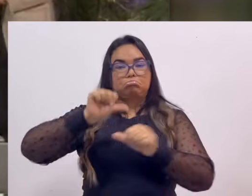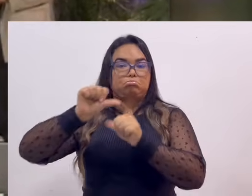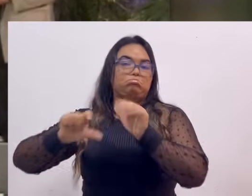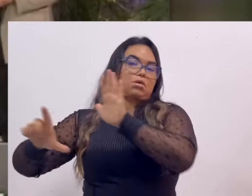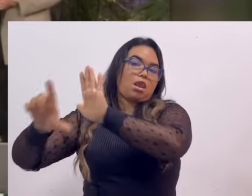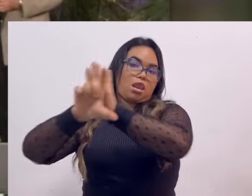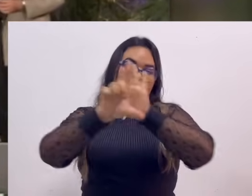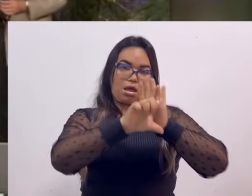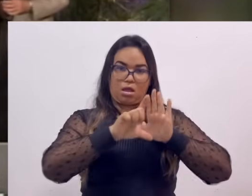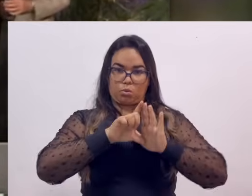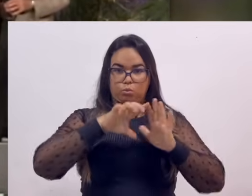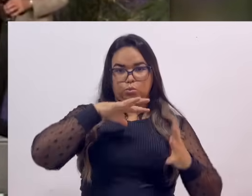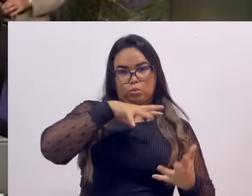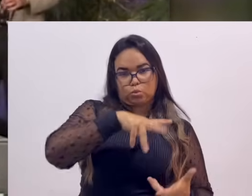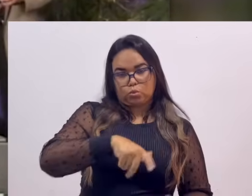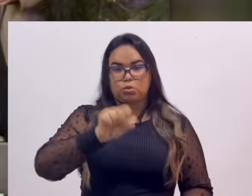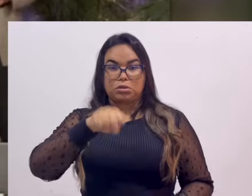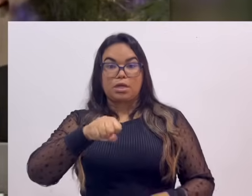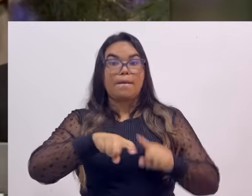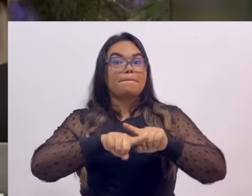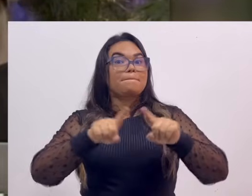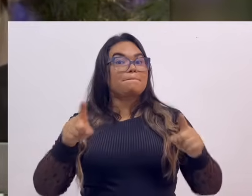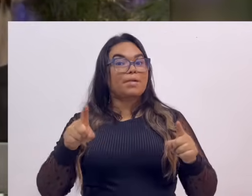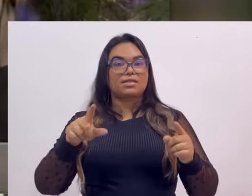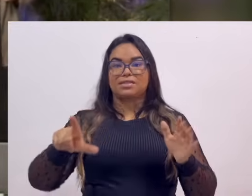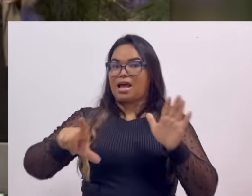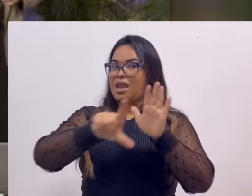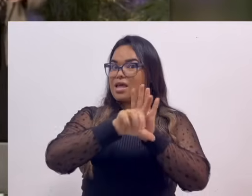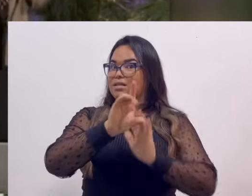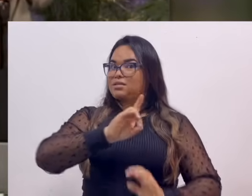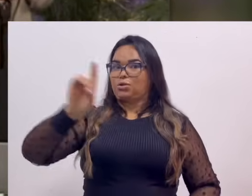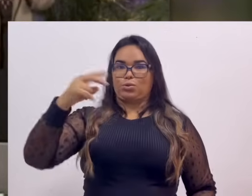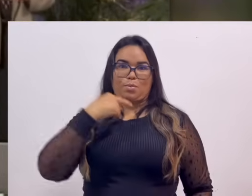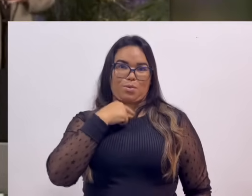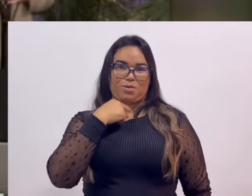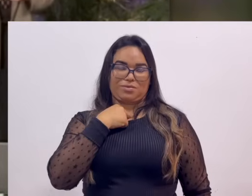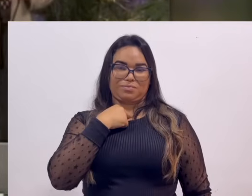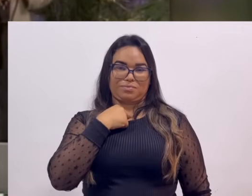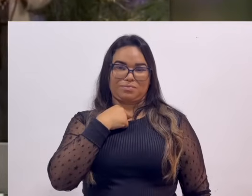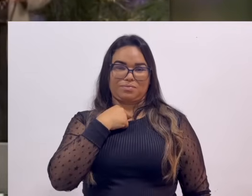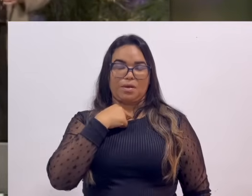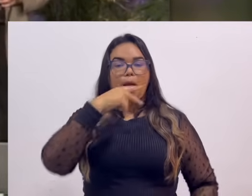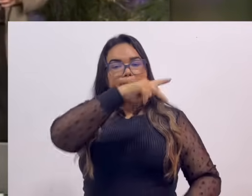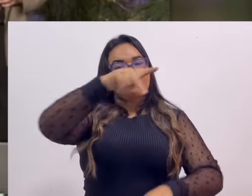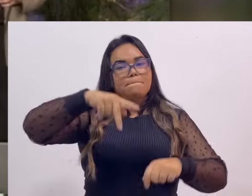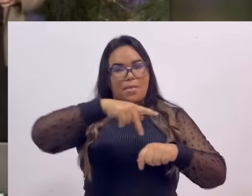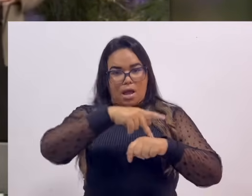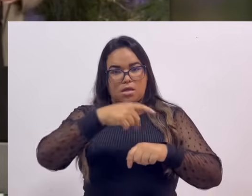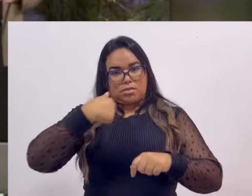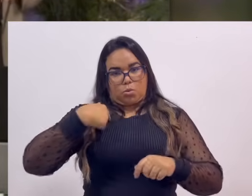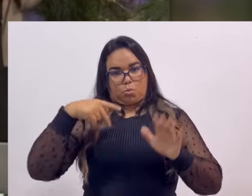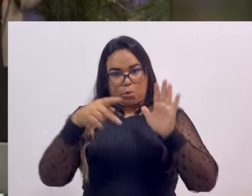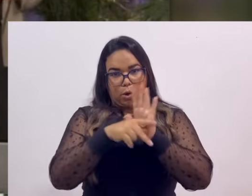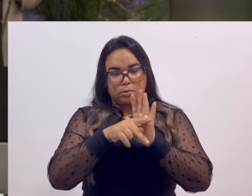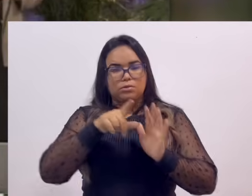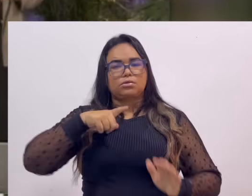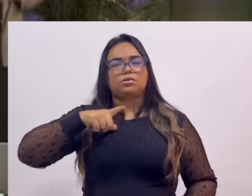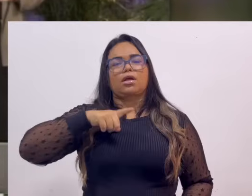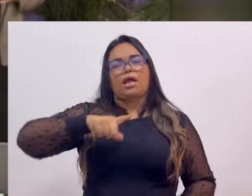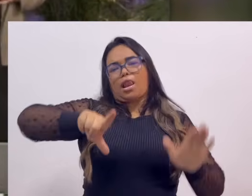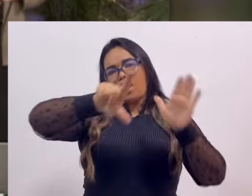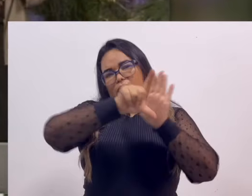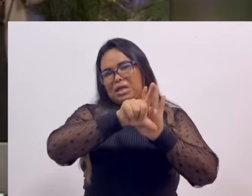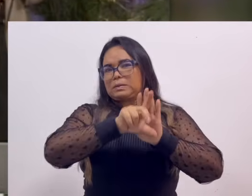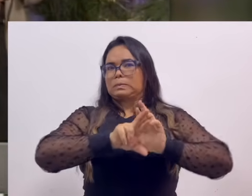mas a lei de Deus não muda. Na África do Sul, o país de onde eu venho, havia umas leis muito estranhas. Eram leis